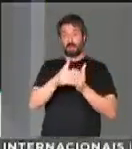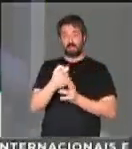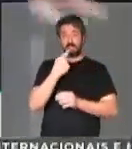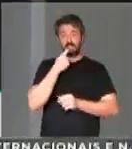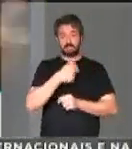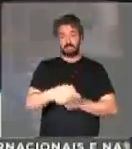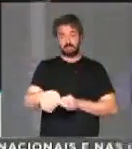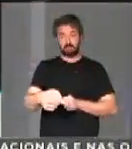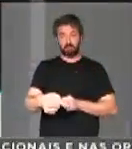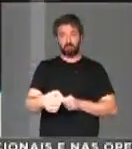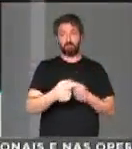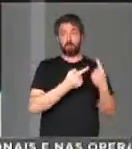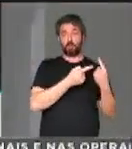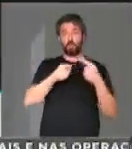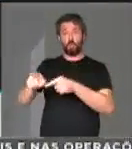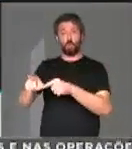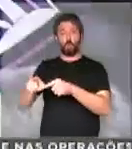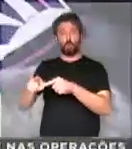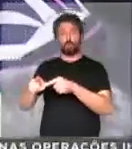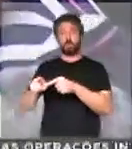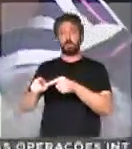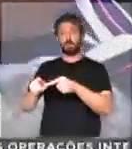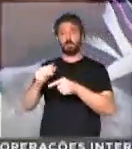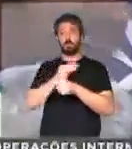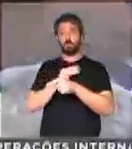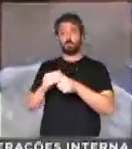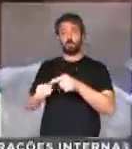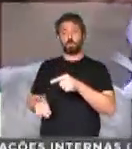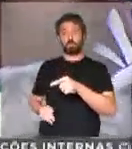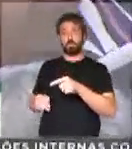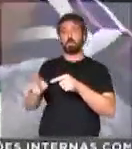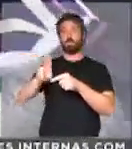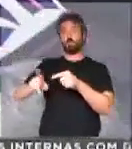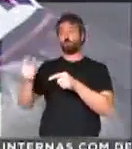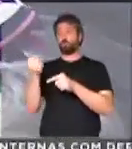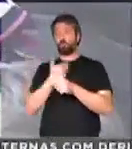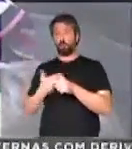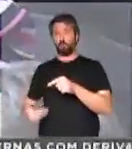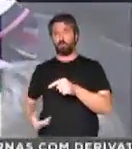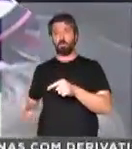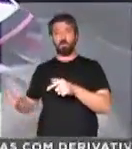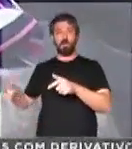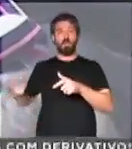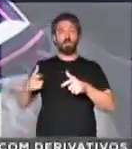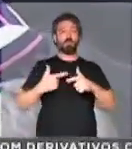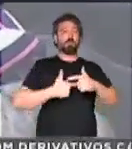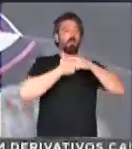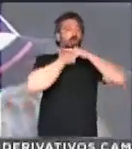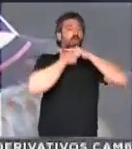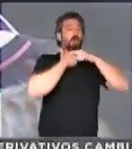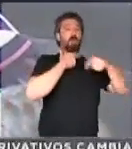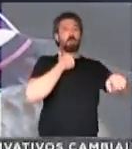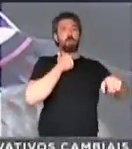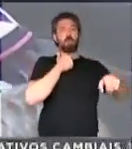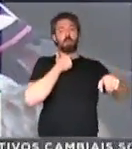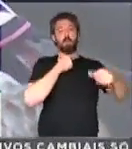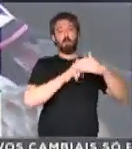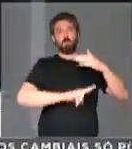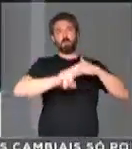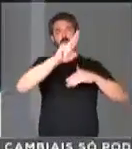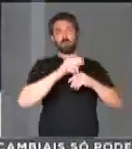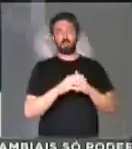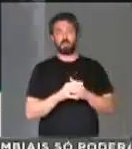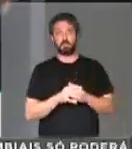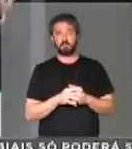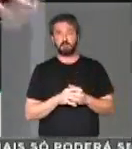desta semana contra o uso das finanças públicas para sufocar as universidades, deputado